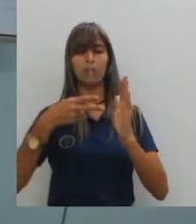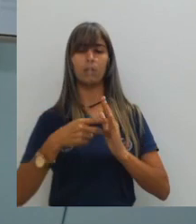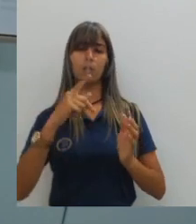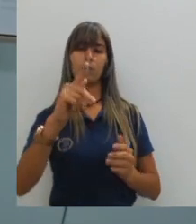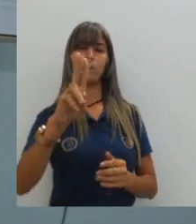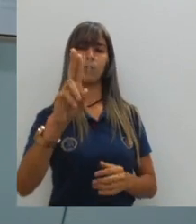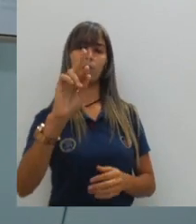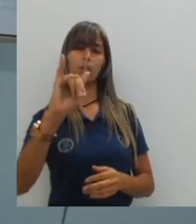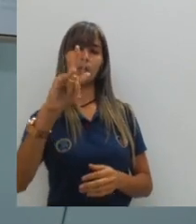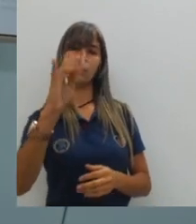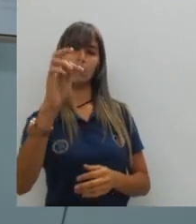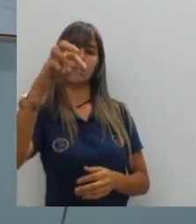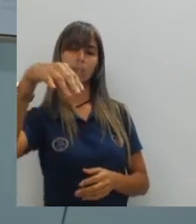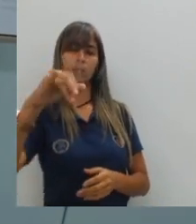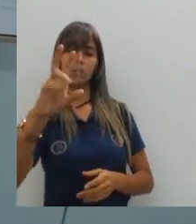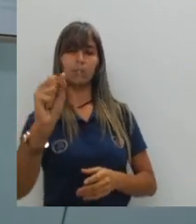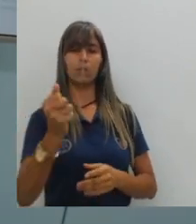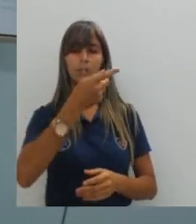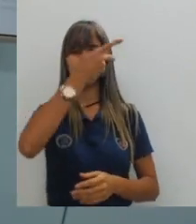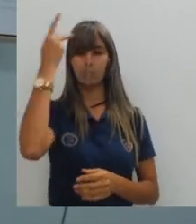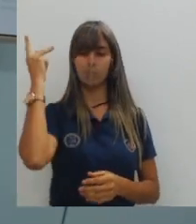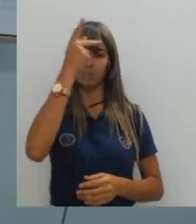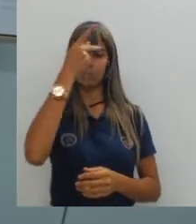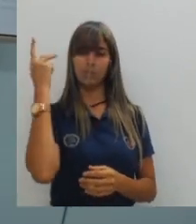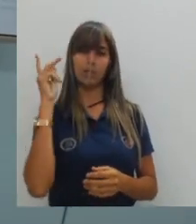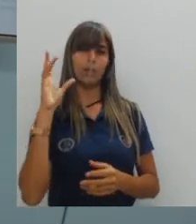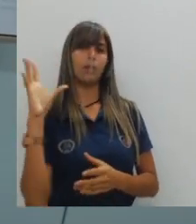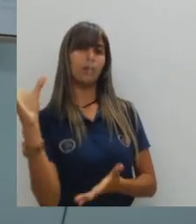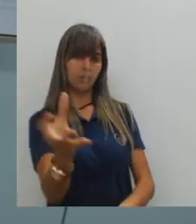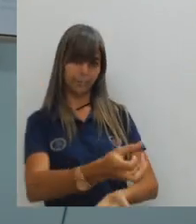puritanismo? O puritanismo seria que as pessoas elas serão